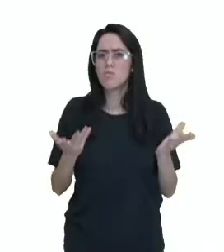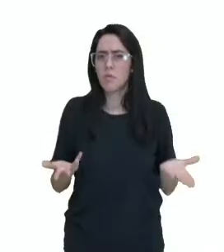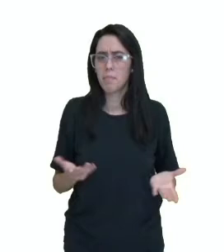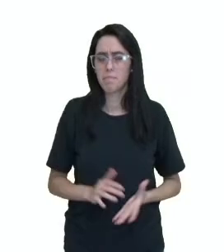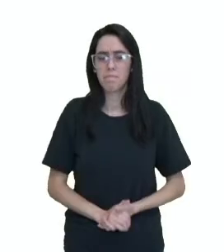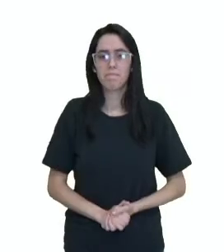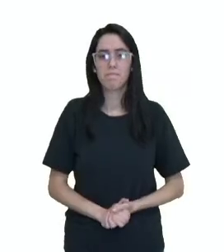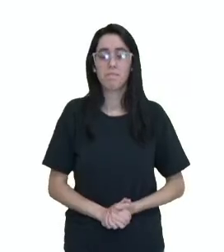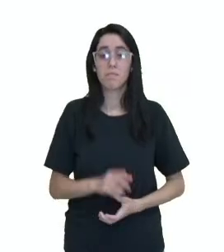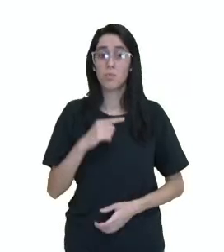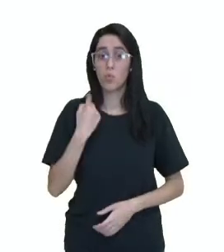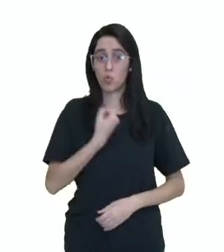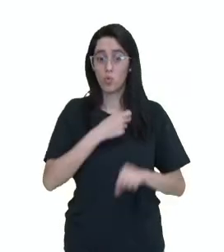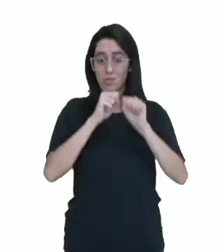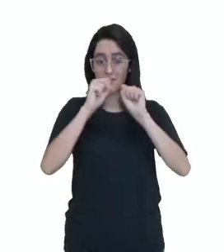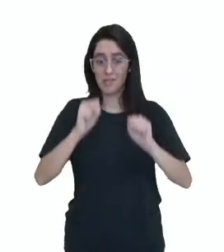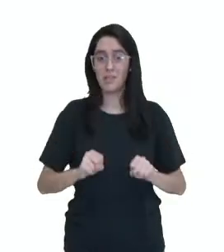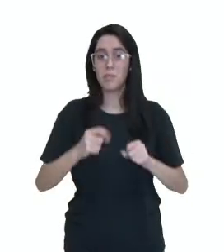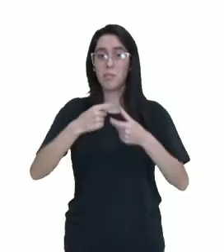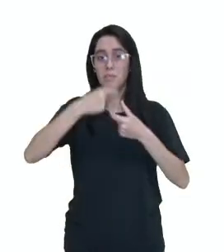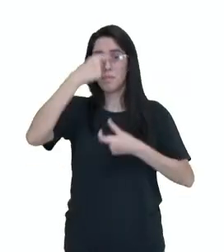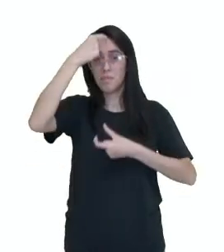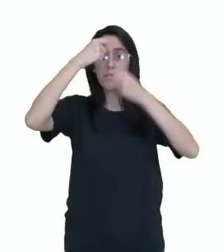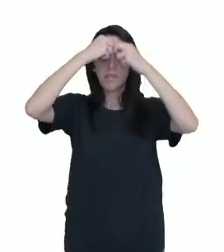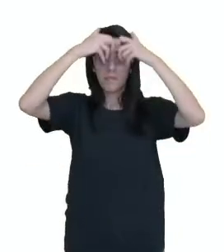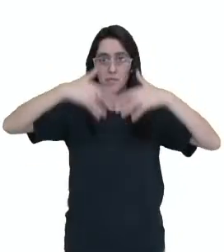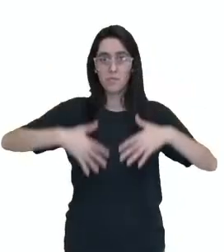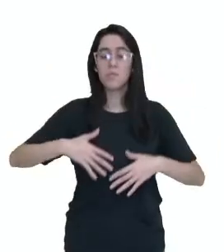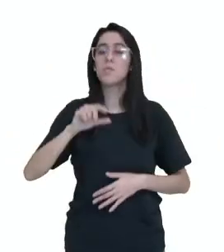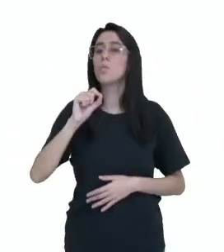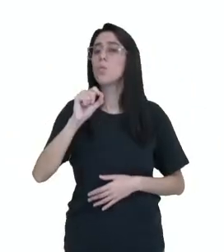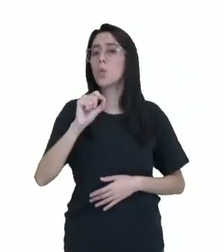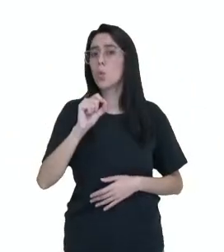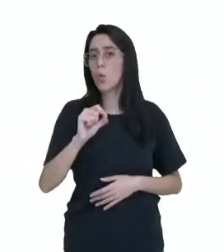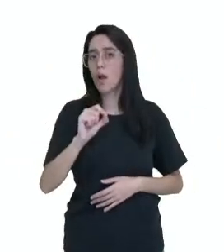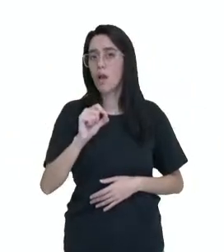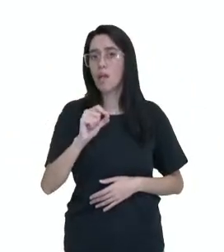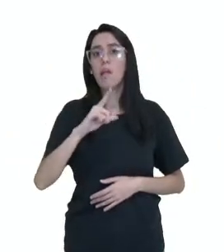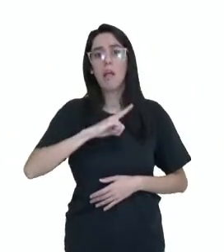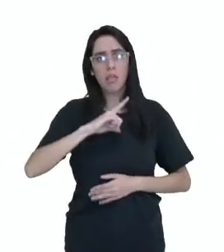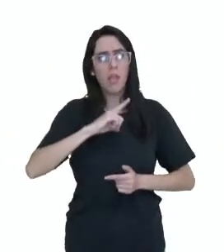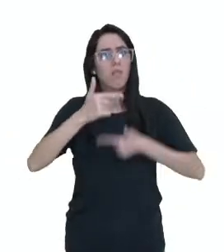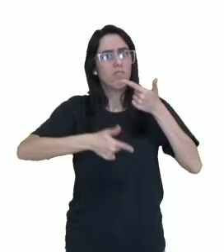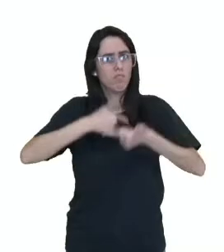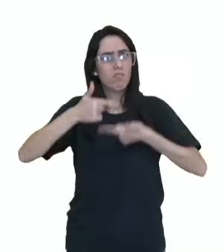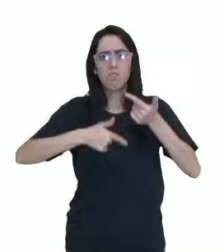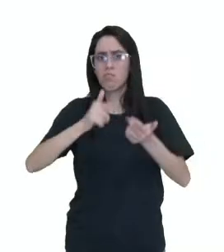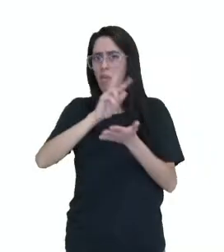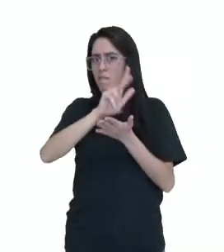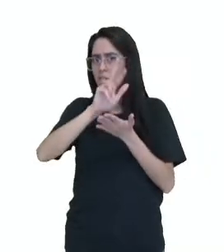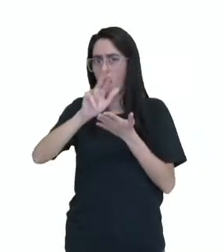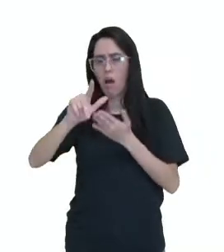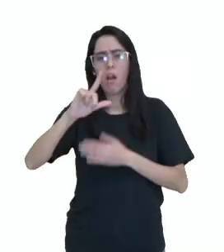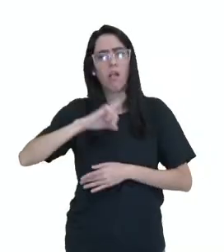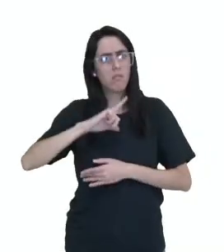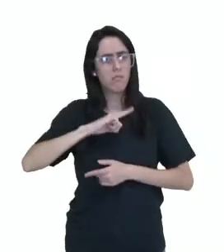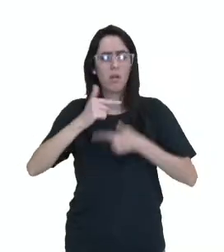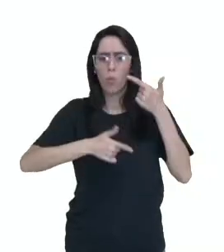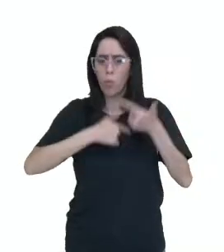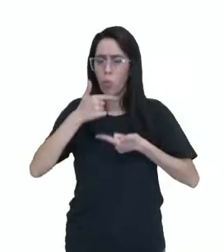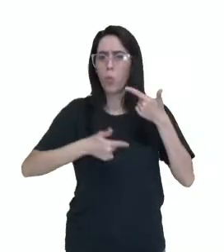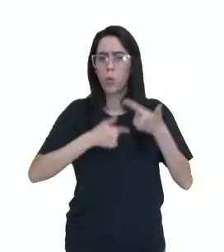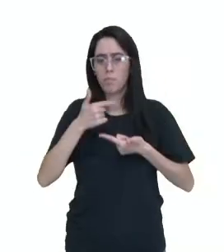O nosso sistema nervoso, ele está em constante, fazendo diversas funções, né? Ele está o tempo todo